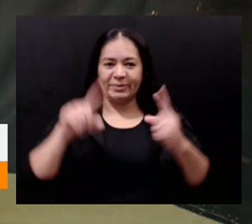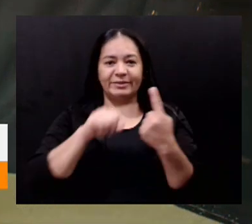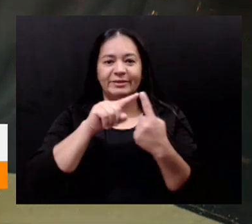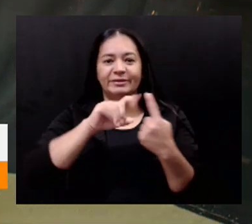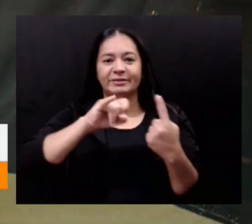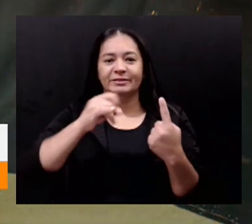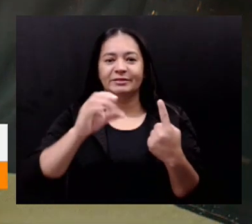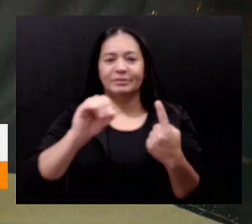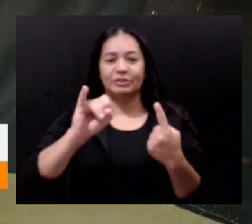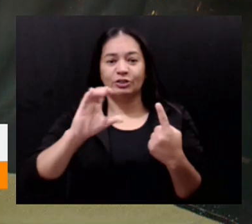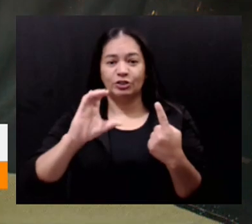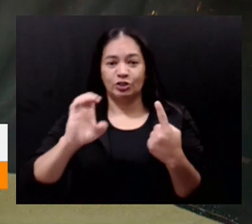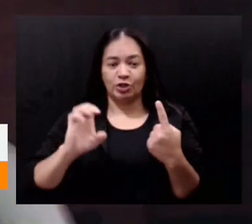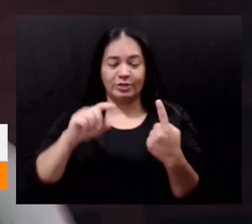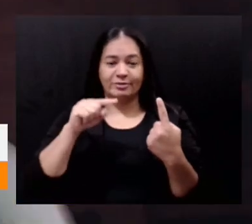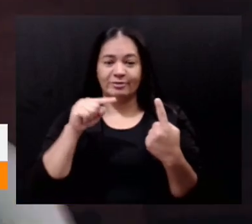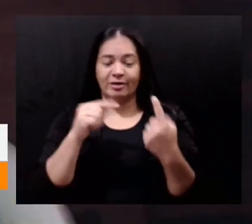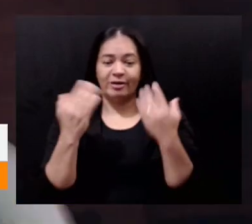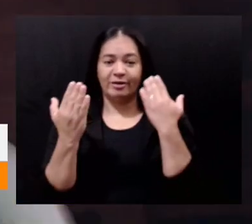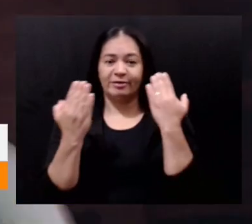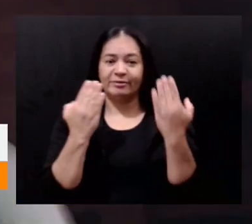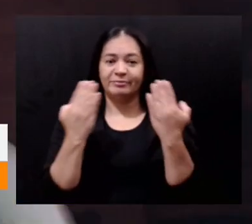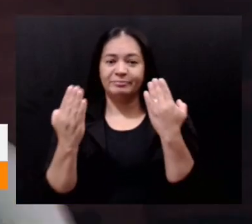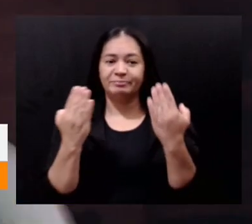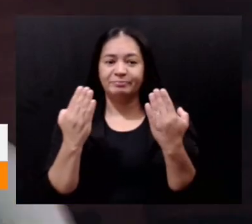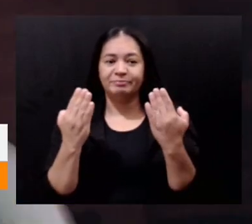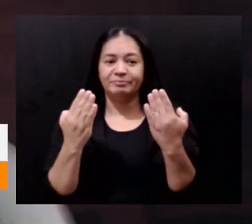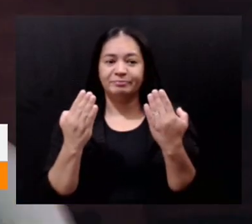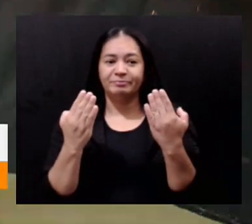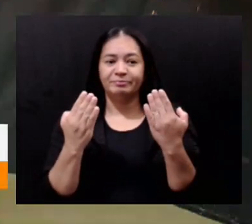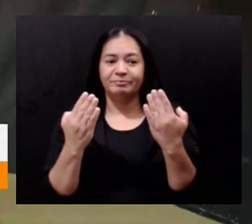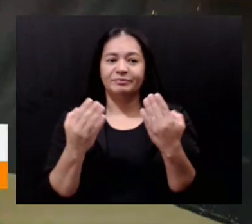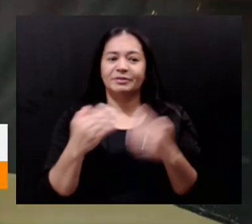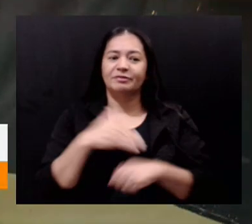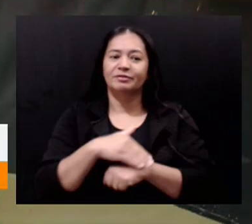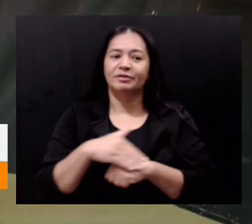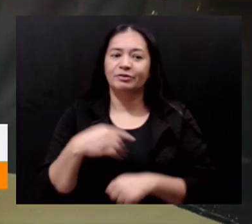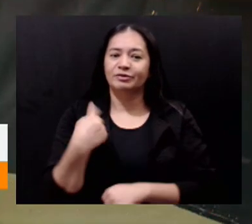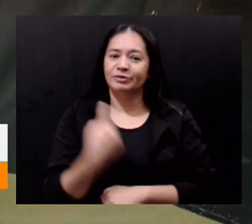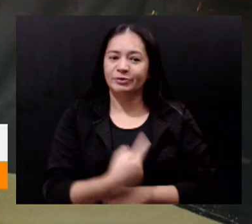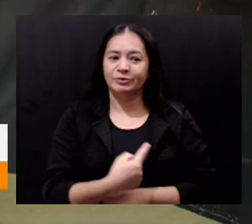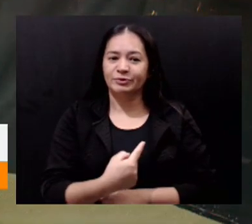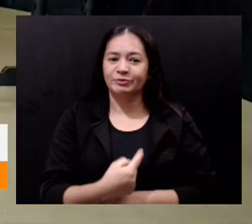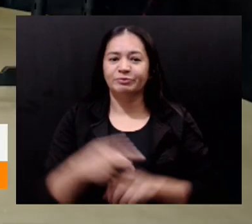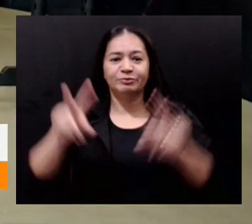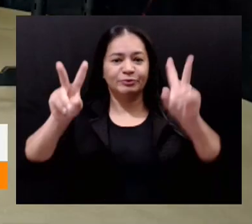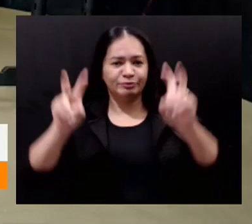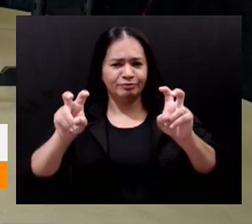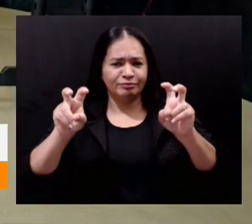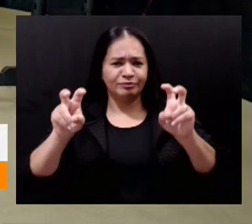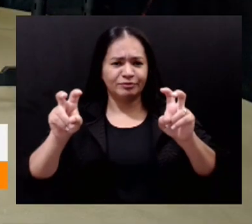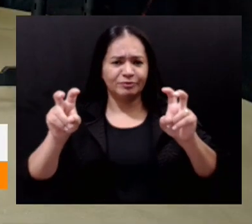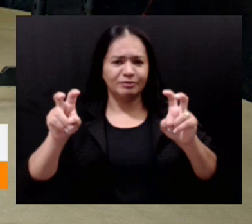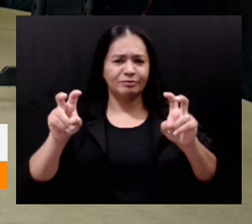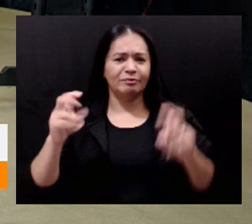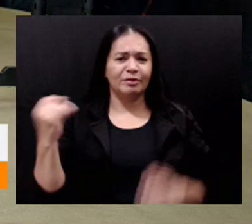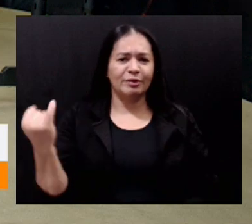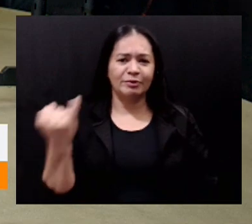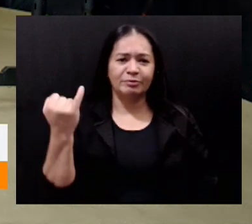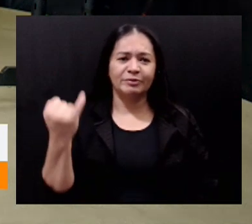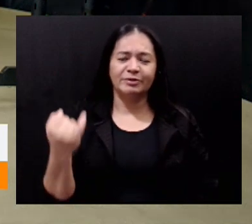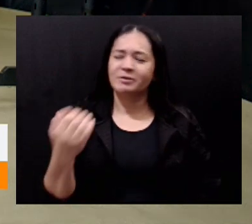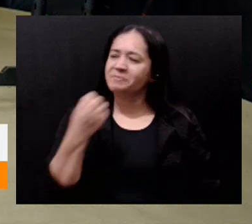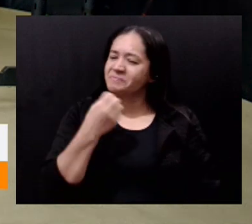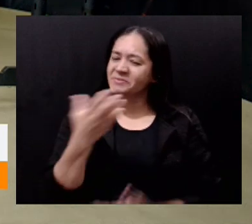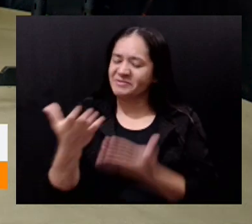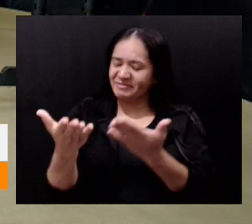é psicóloga e vai conversar com a gente sobre esse tema muito importante. Joyce, seja bem-vinda, bom